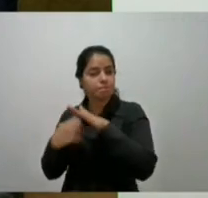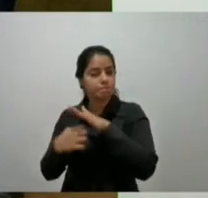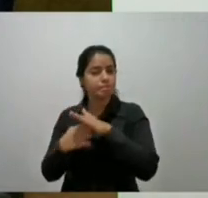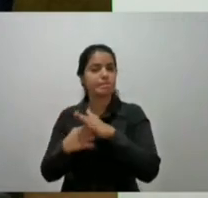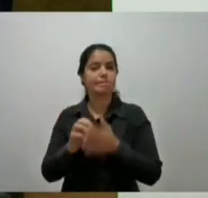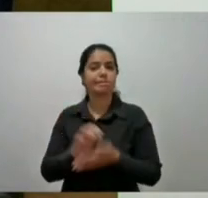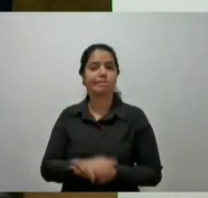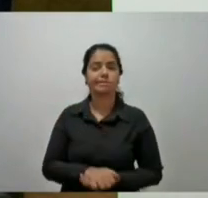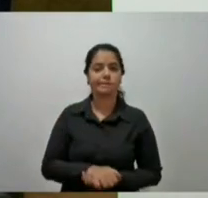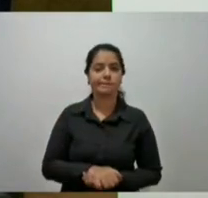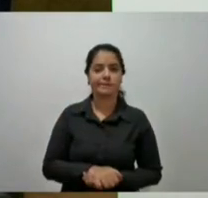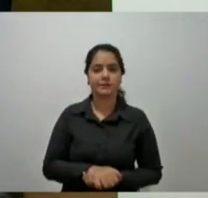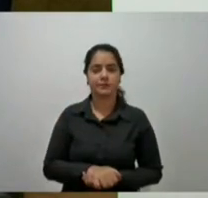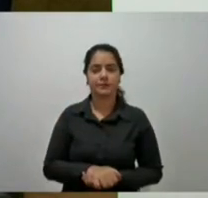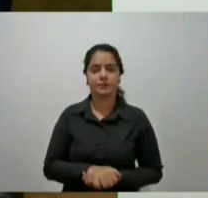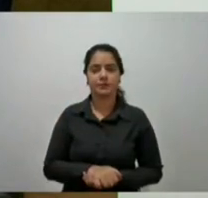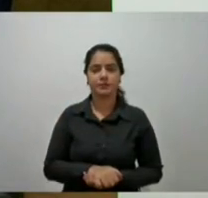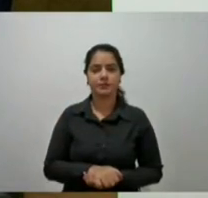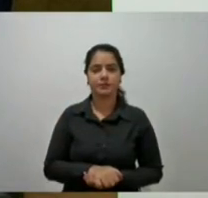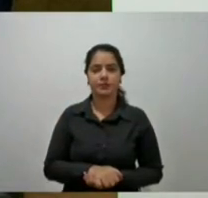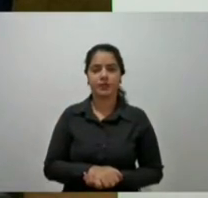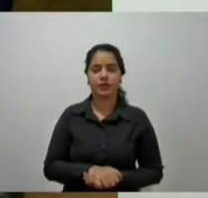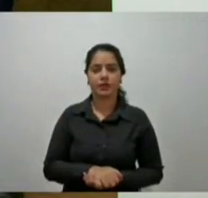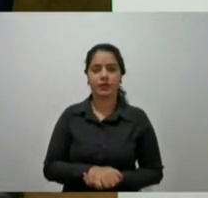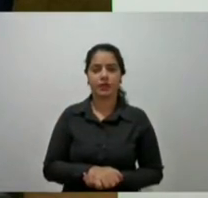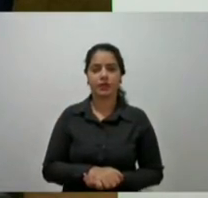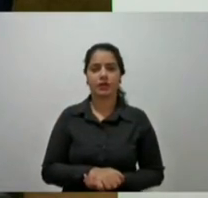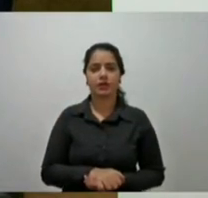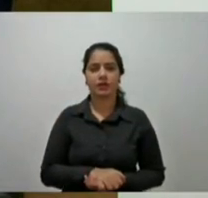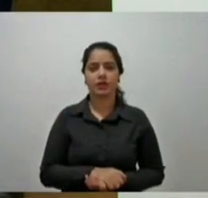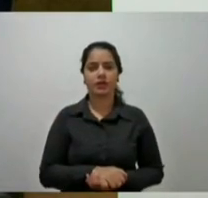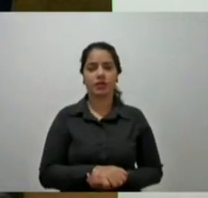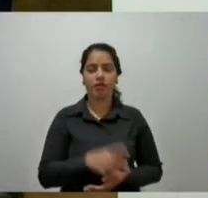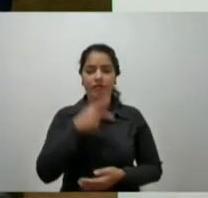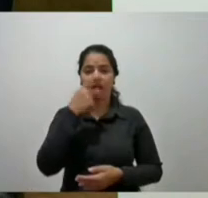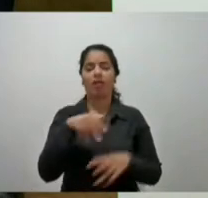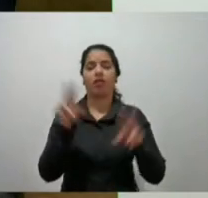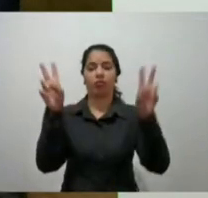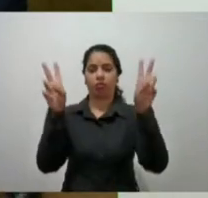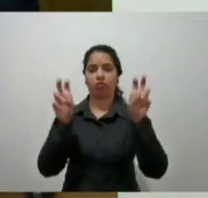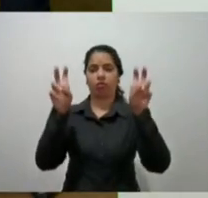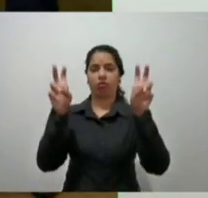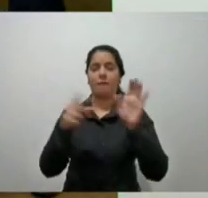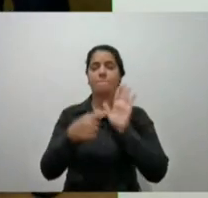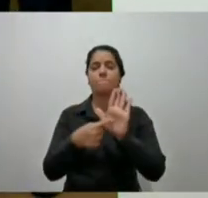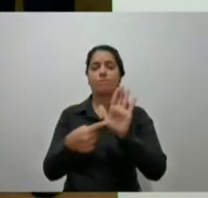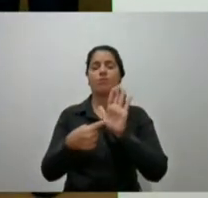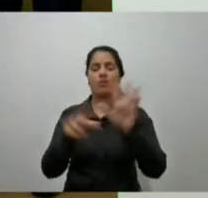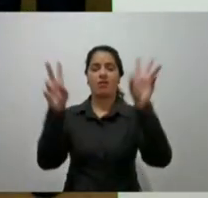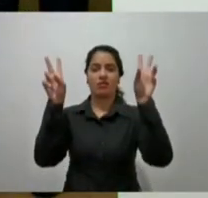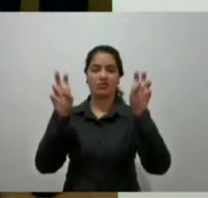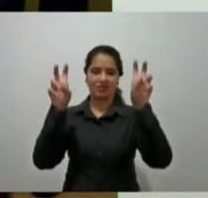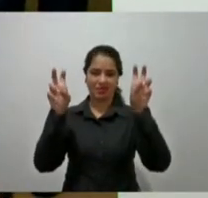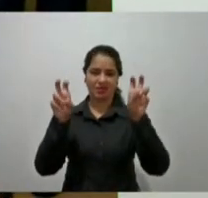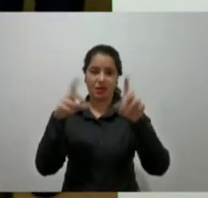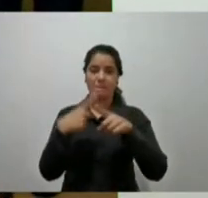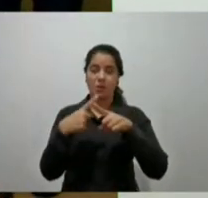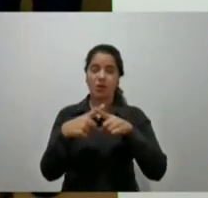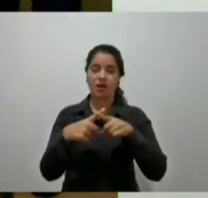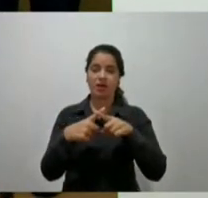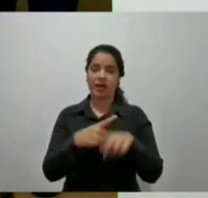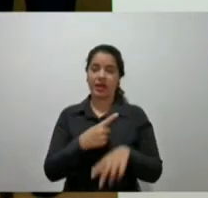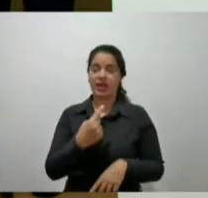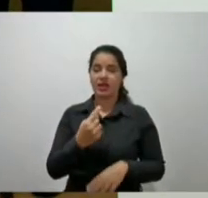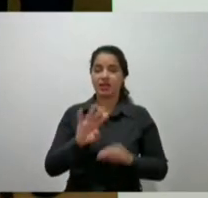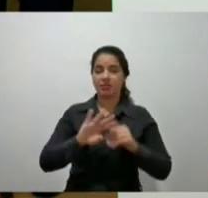a Porto Seguro, falassem sobre este tema e que antes ficava isolado para aquelas poucas pessoas